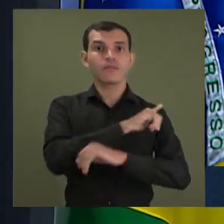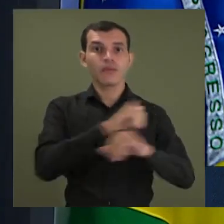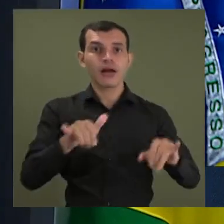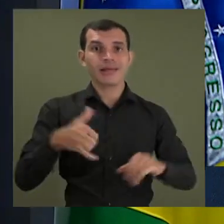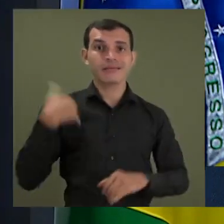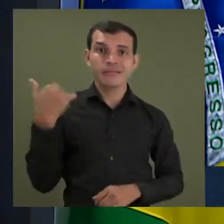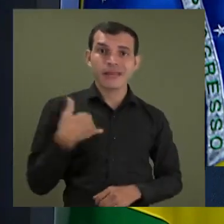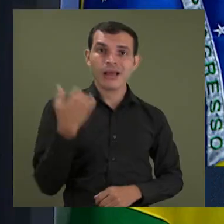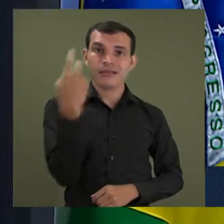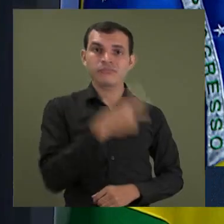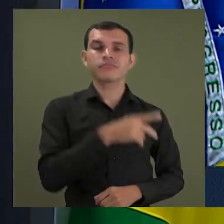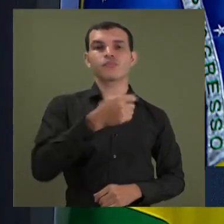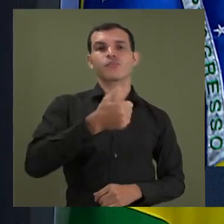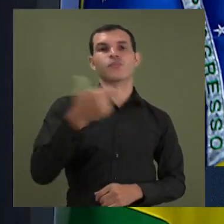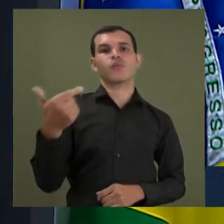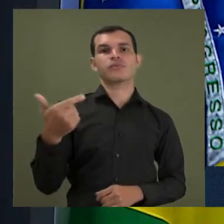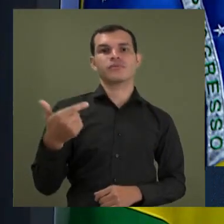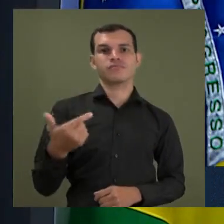idade.